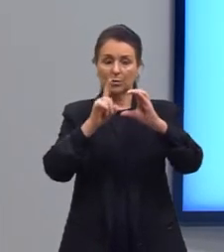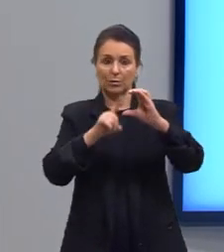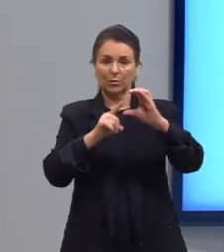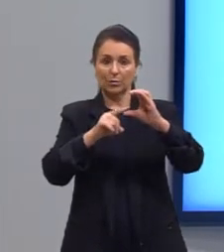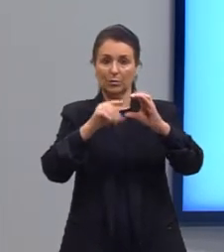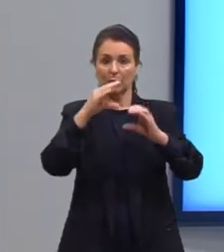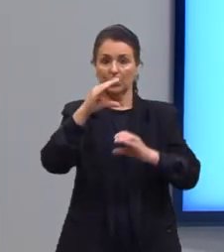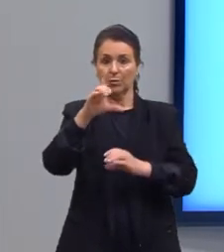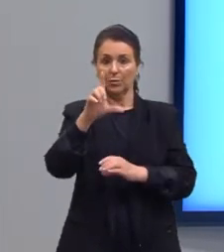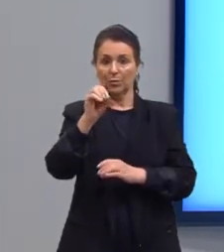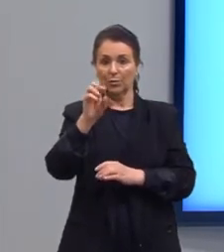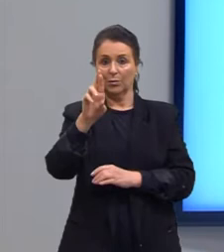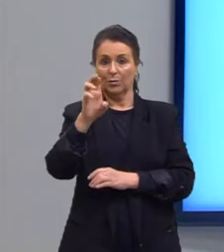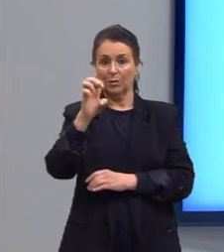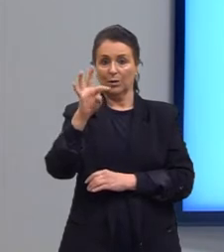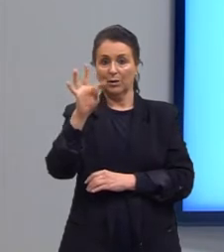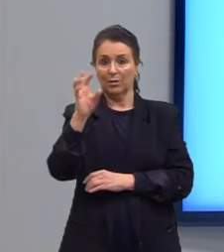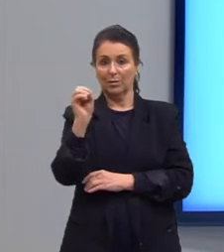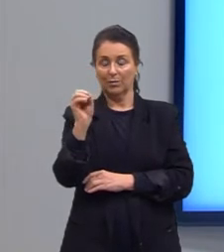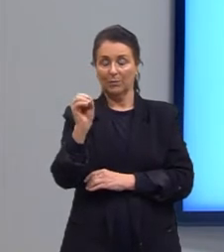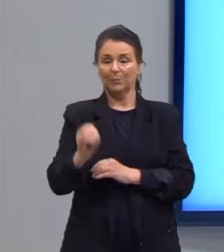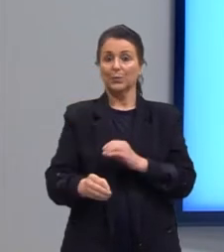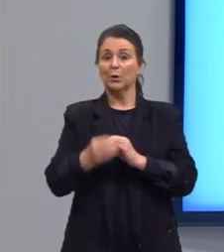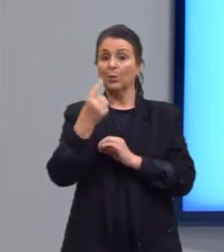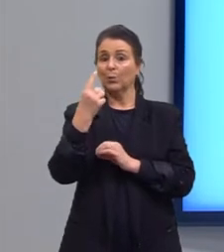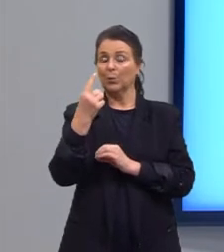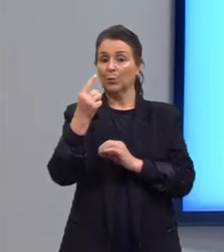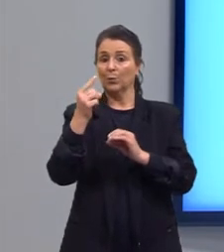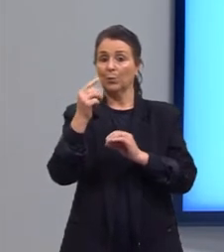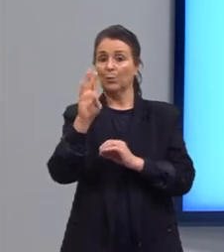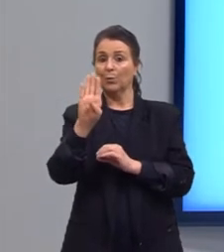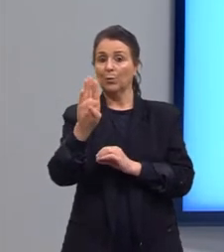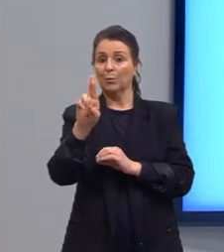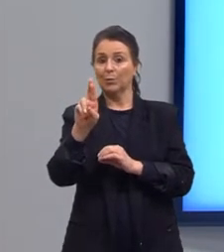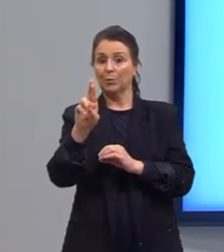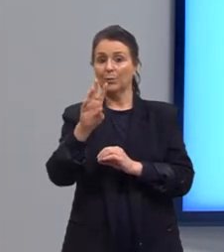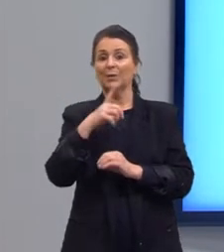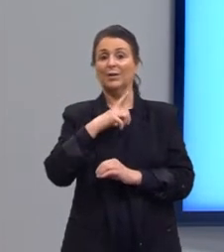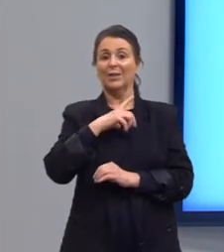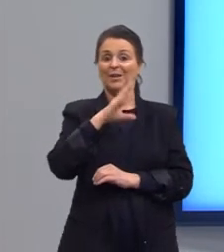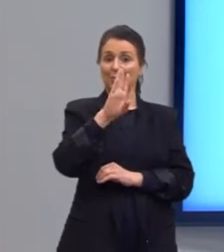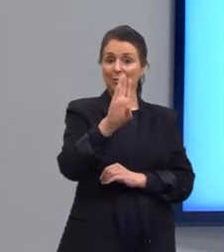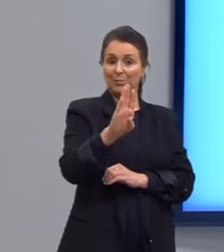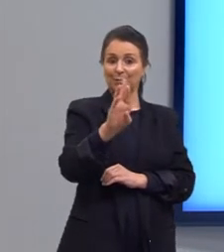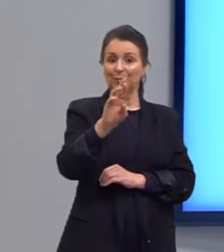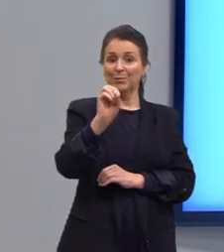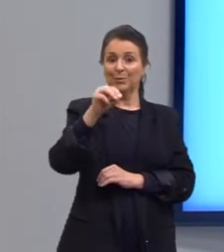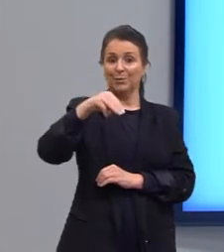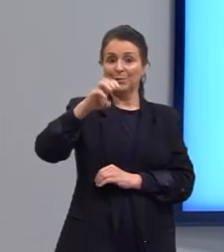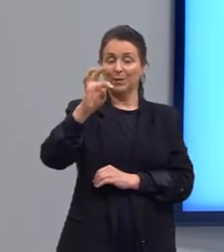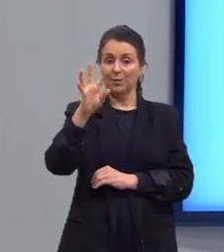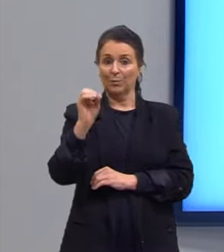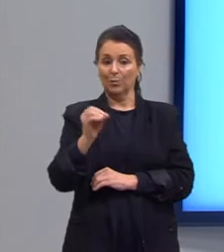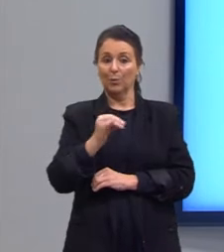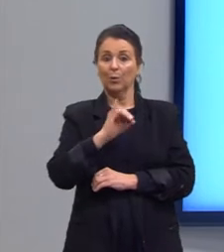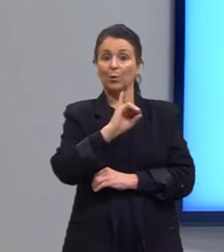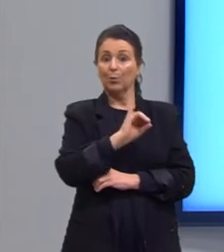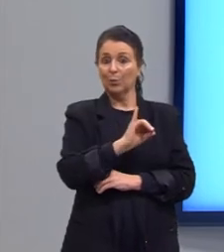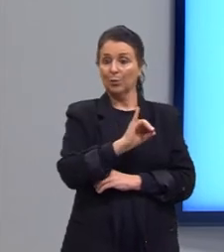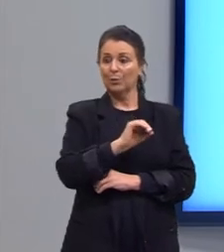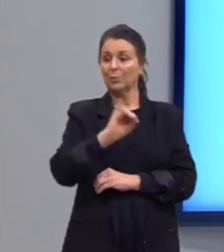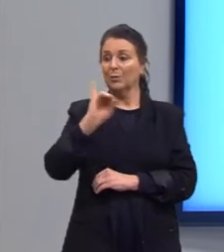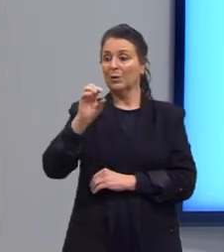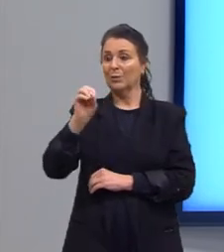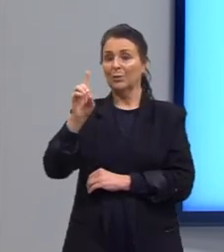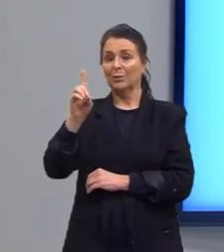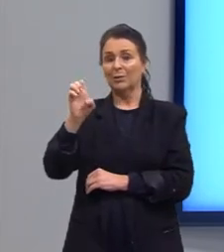um cloreto se eu tiver um bromo eu vou ter um brometo um iodo um iodeto e eu